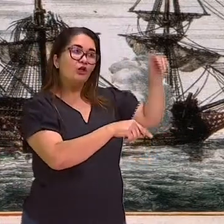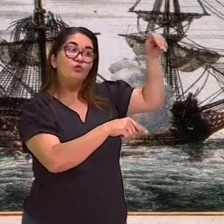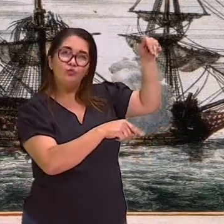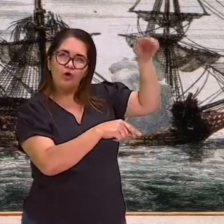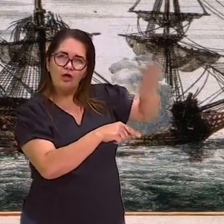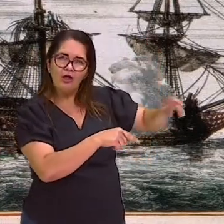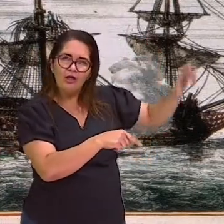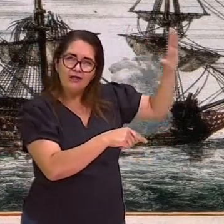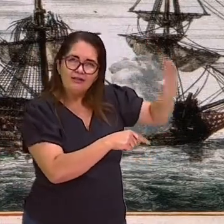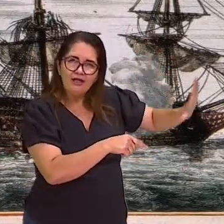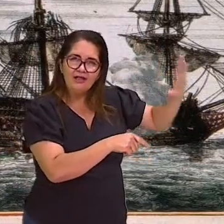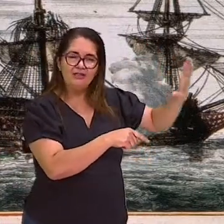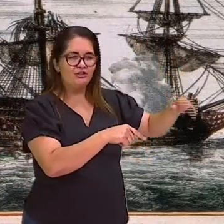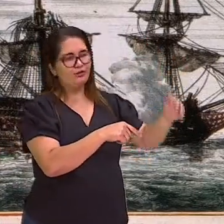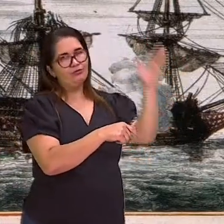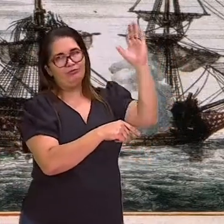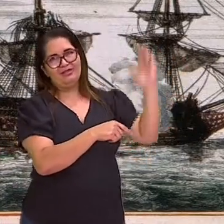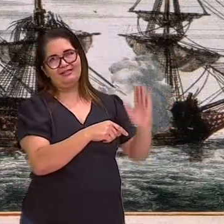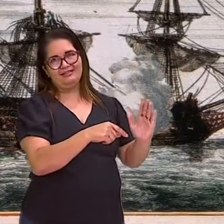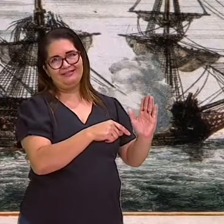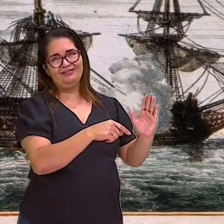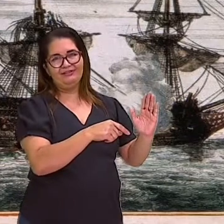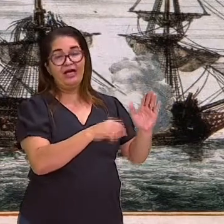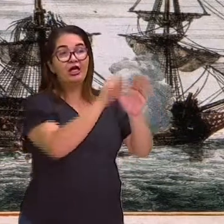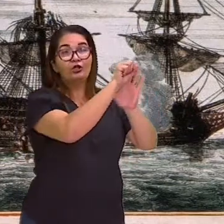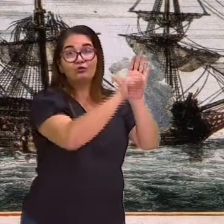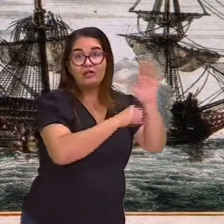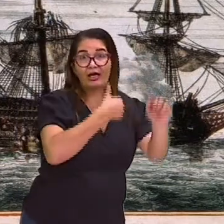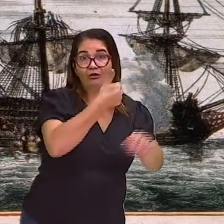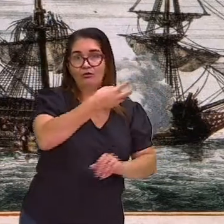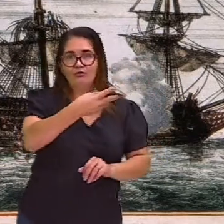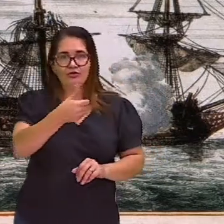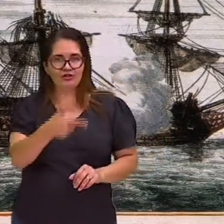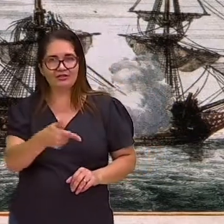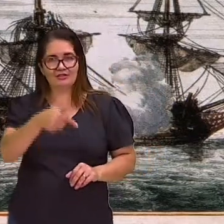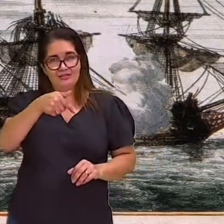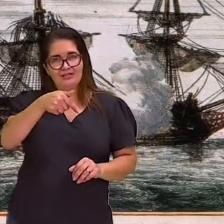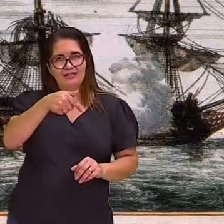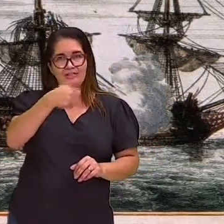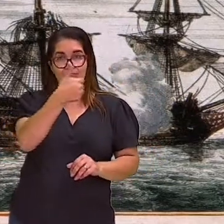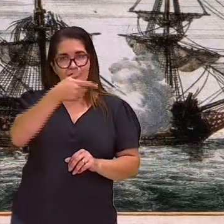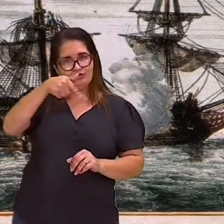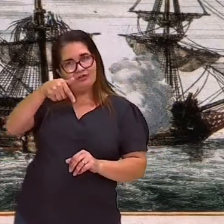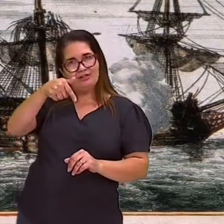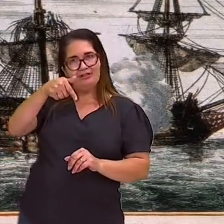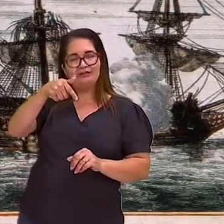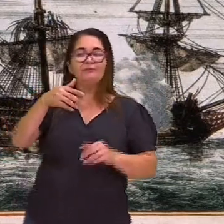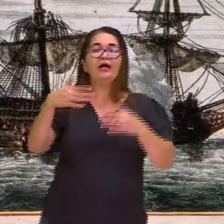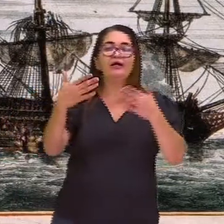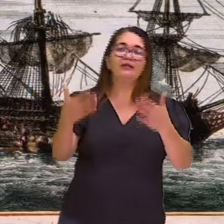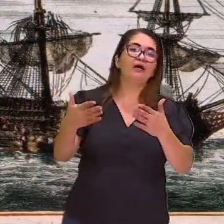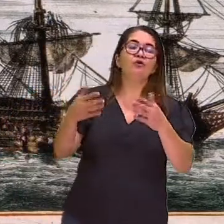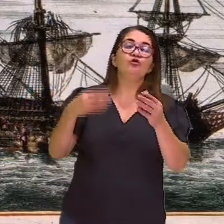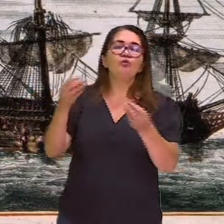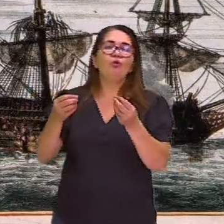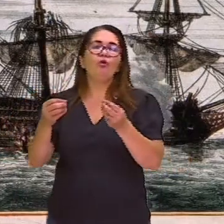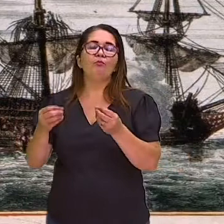Essa invasão estava diretamente relacionada com as questões diplomáticas envolvendo Portugal,